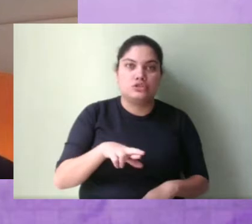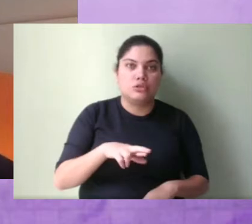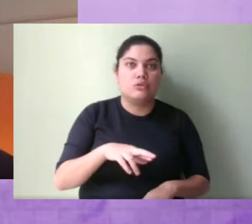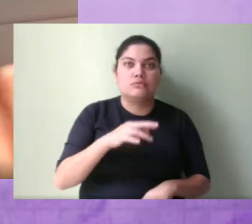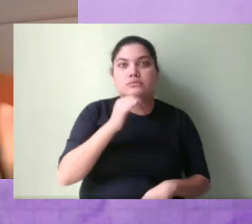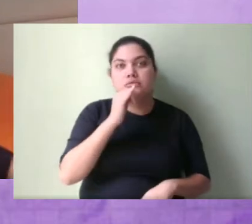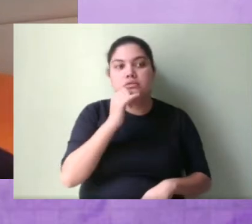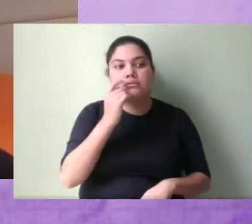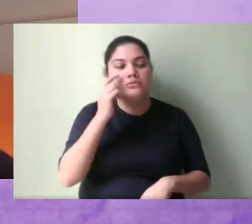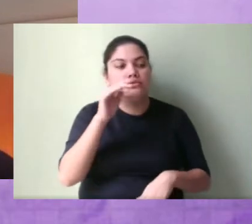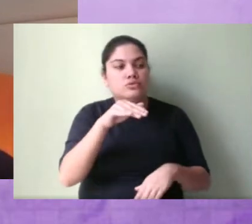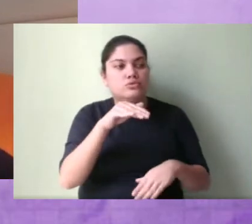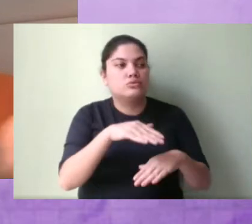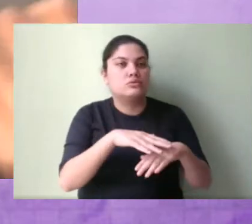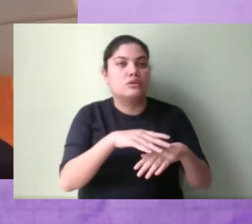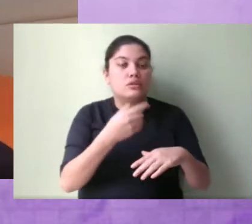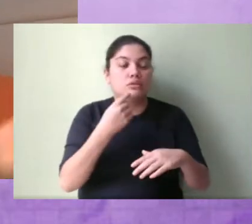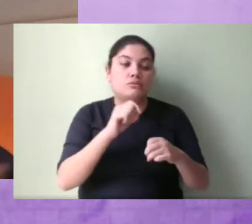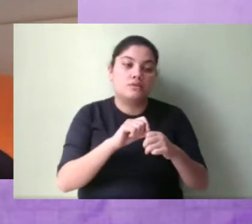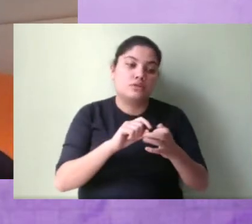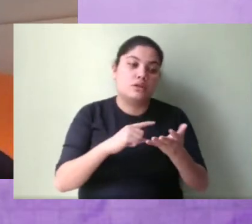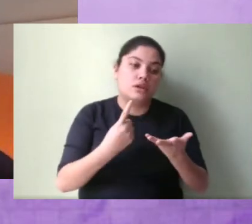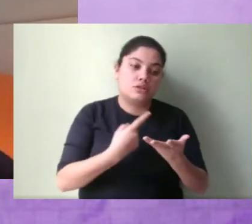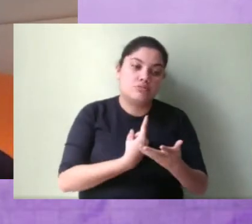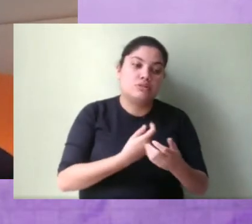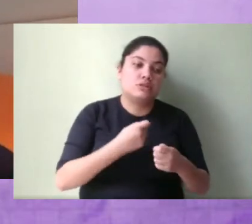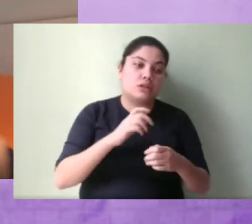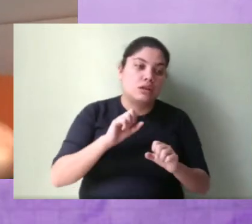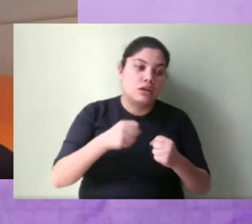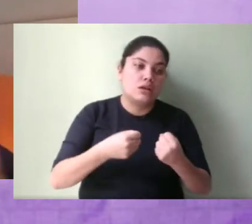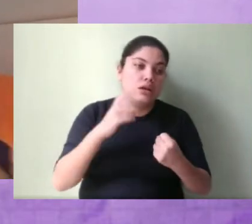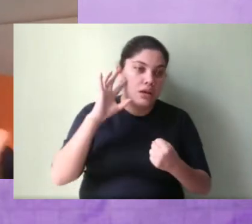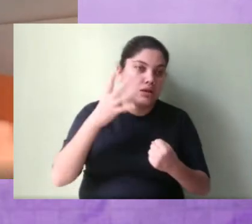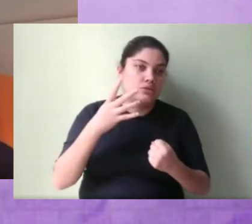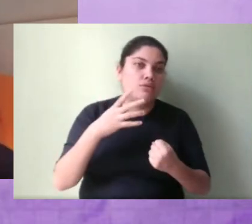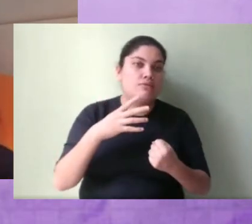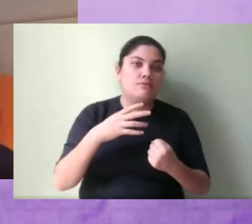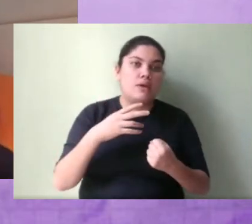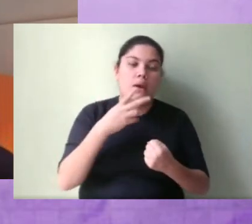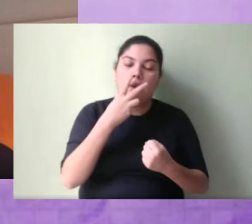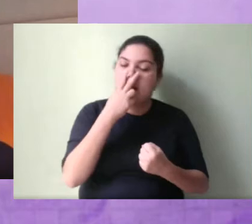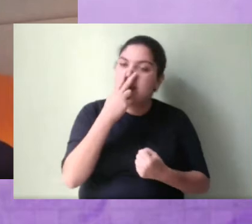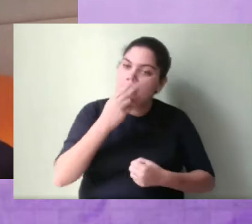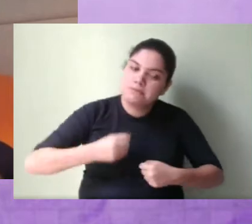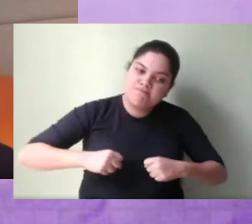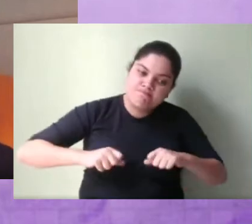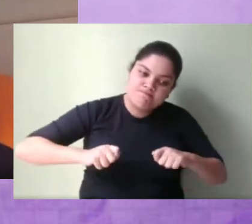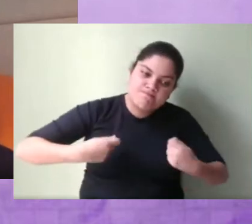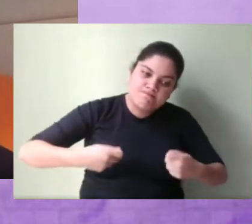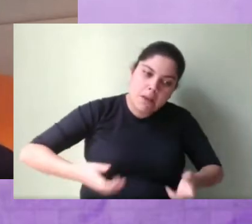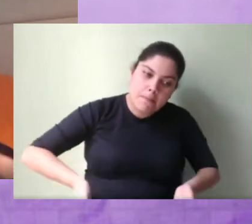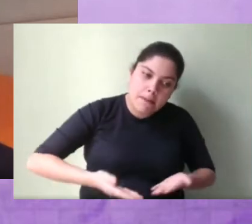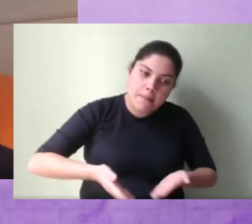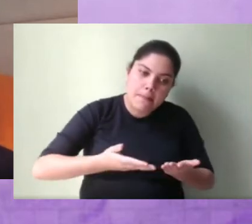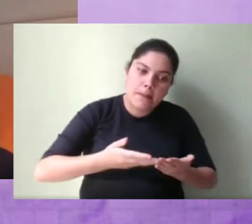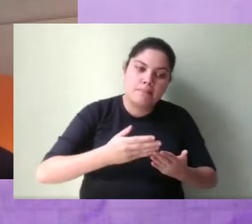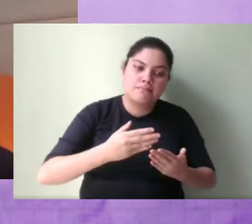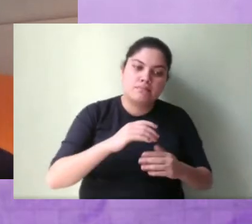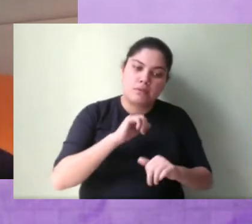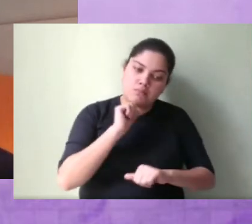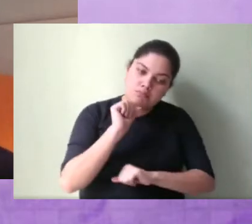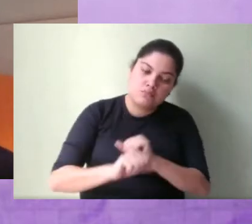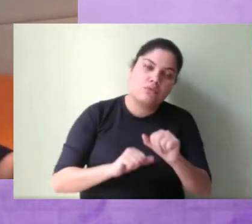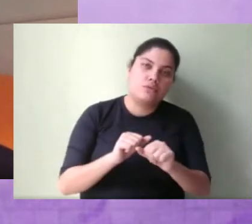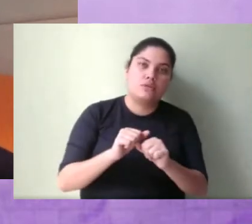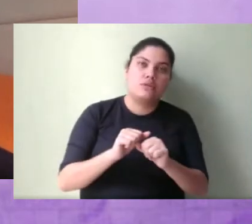vulnerabilidade que a gente nem entende, que é o comprometimento com a religião, por exemplo. Por isso que se discute com o teu paciente, ó, a situação é essa, a gente vai ter que se